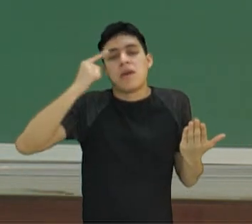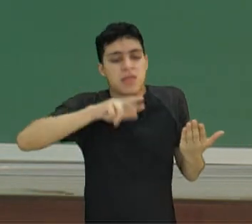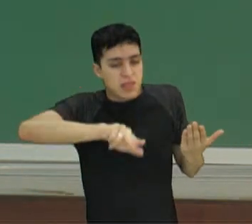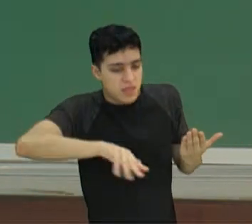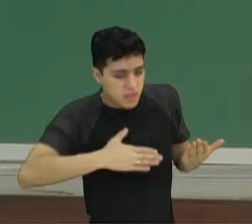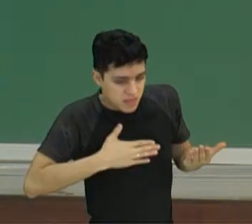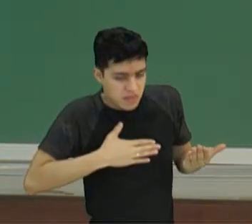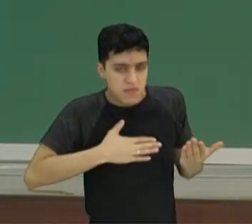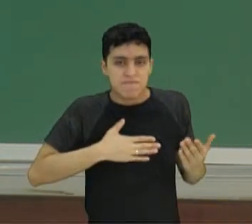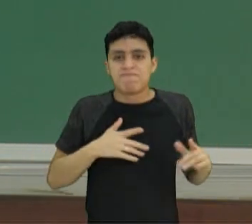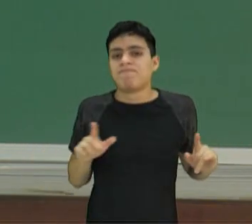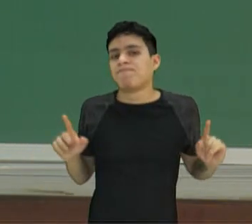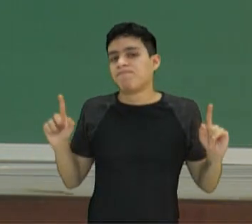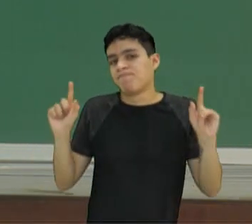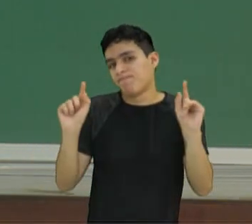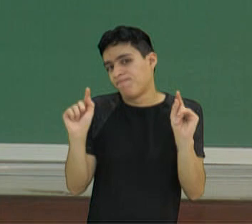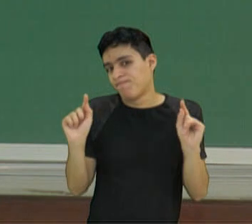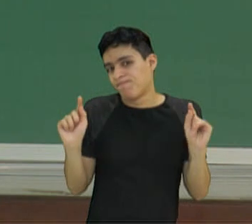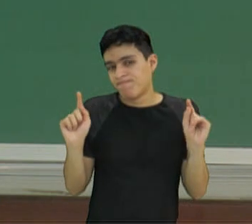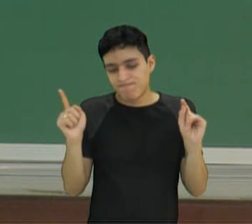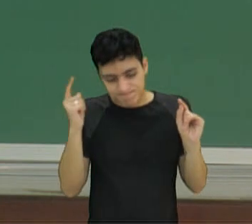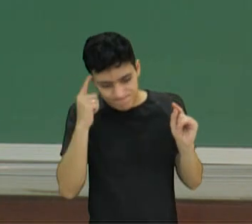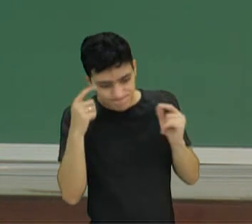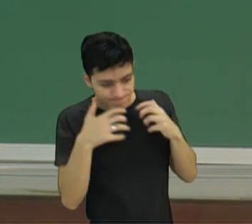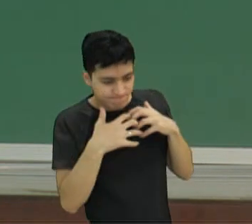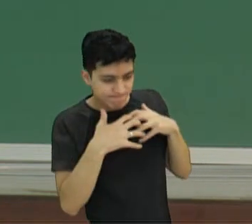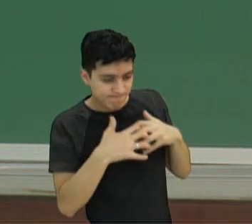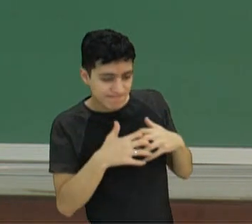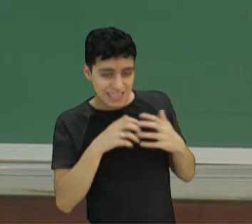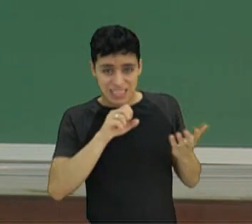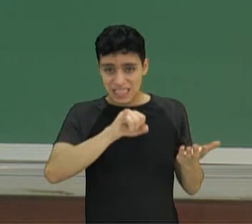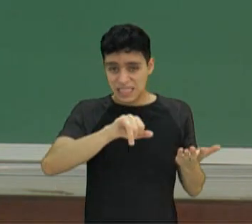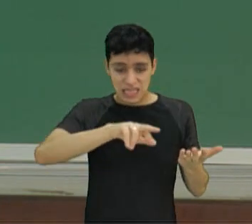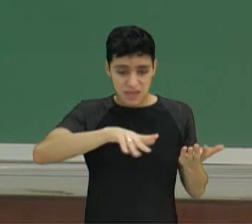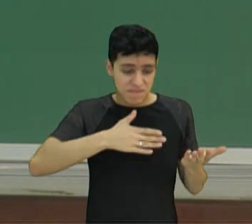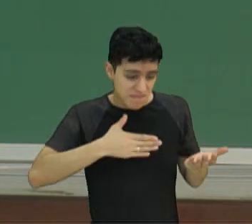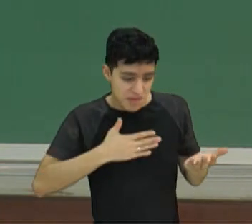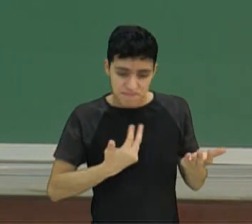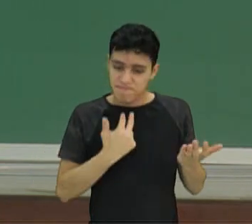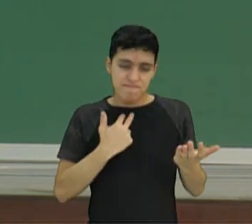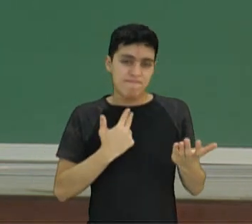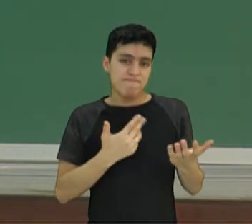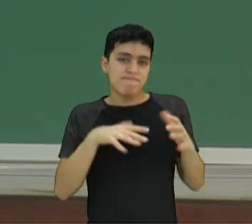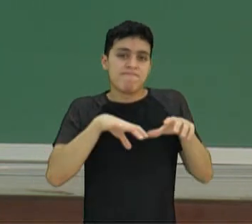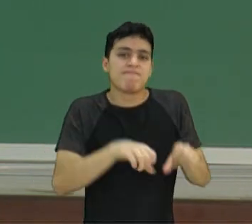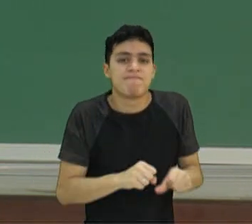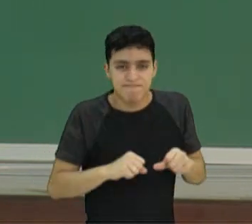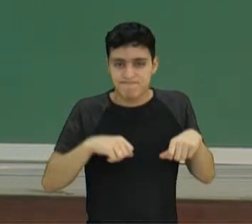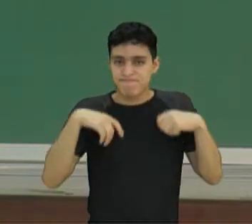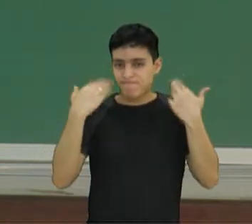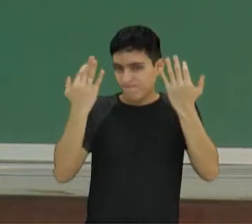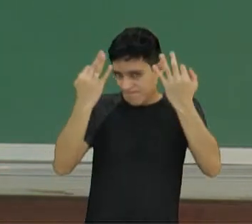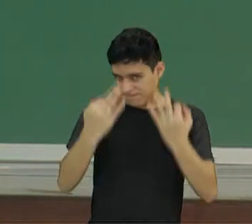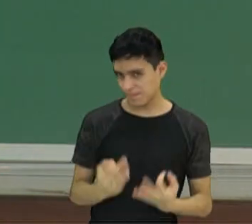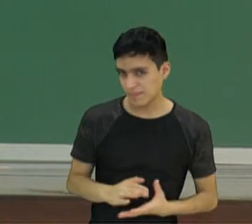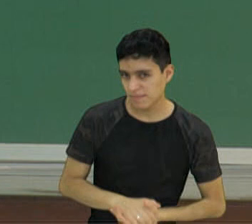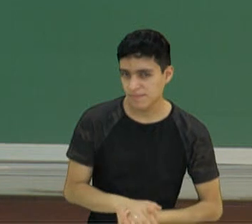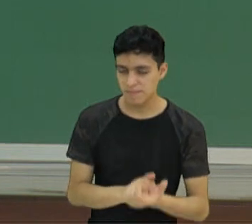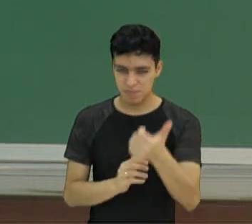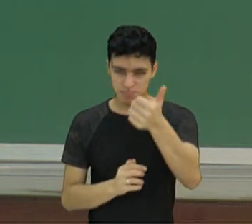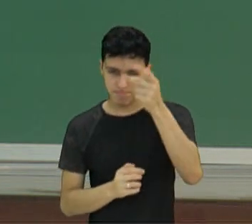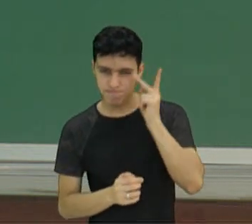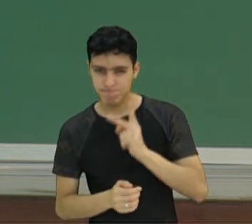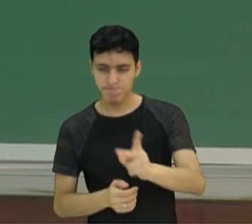Então, começa por aí a nossa reflexão, né? Se não é meu, então não posso ficar com ele. Correto? Beleza, vamos seguir.